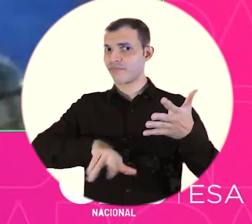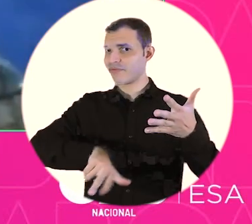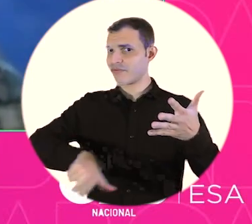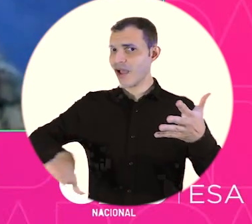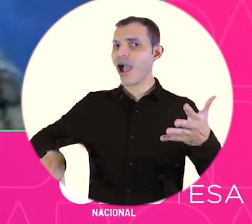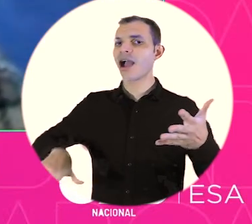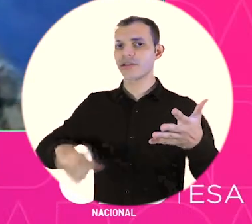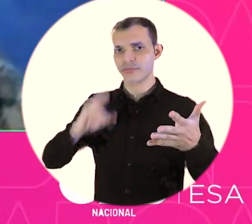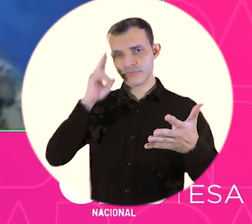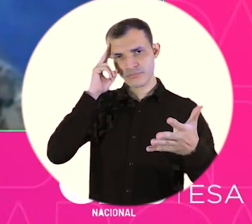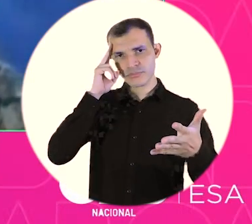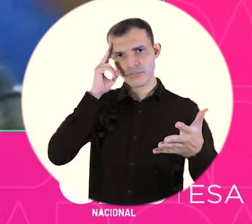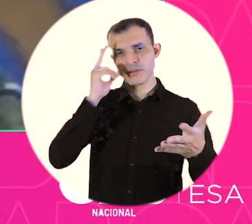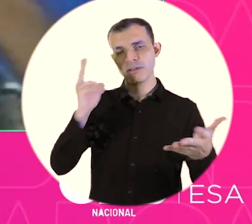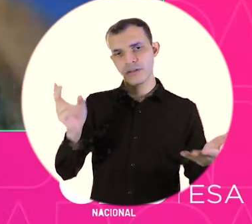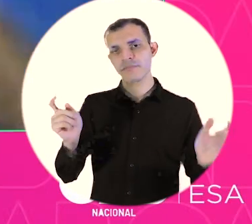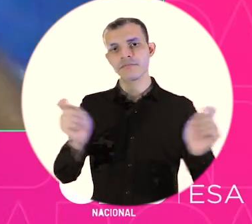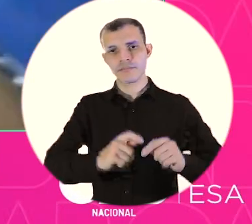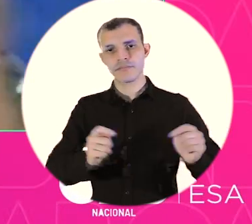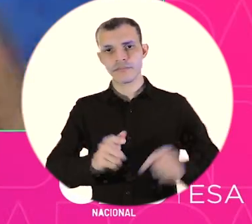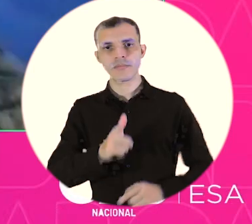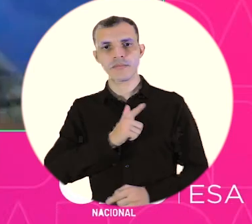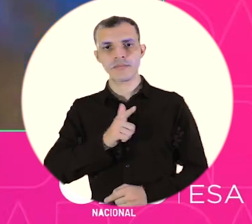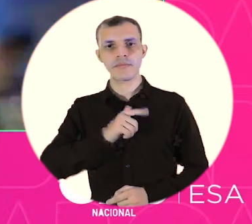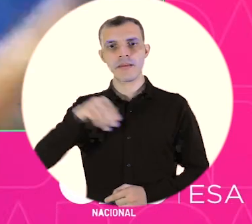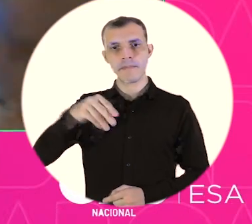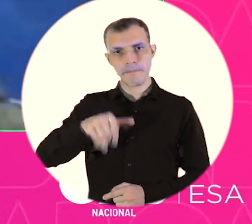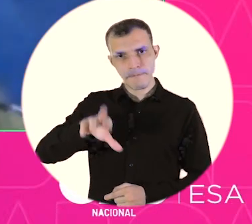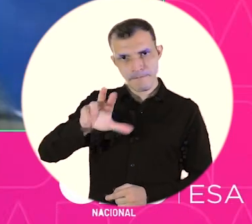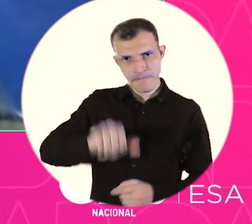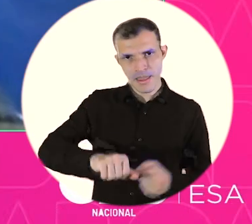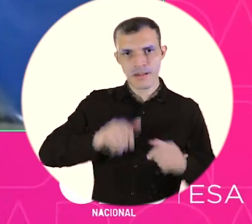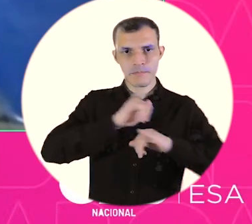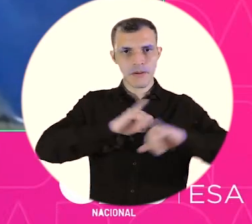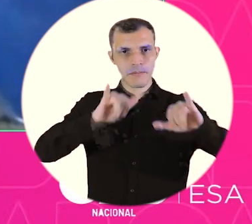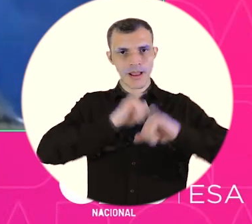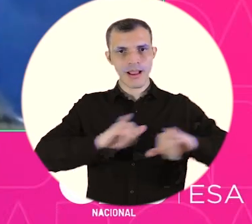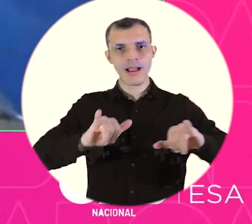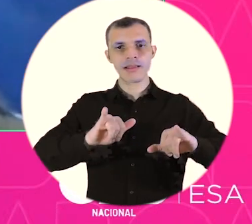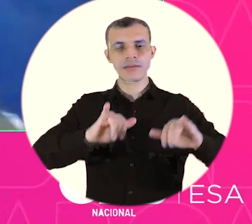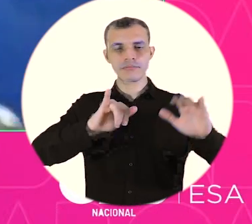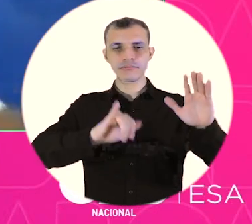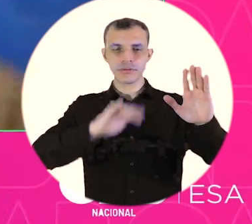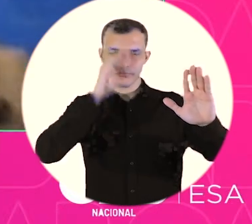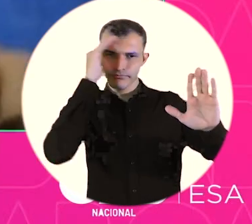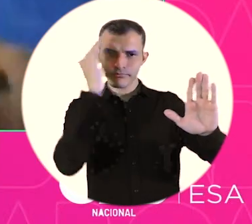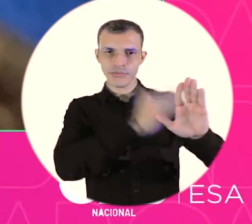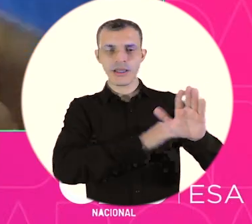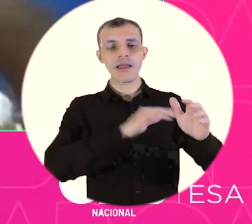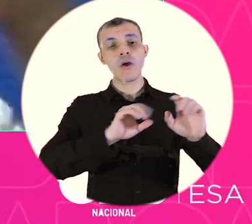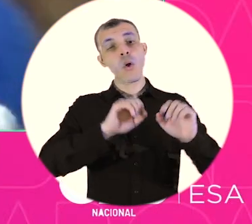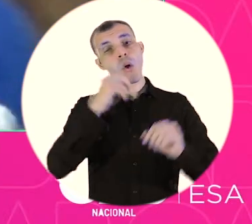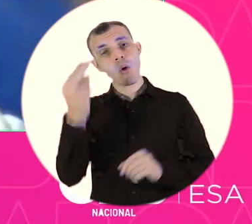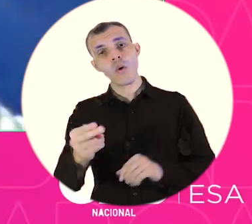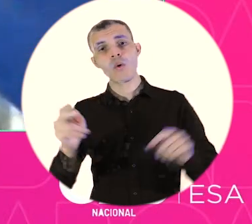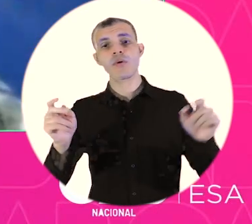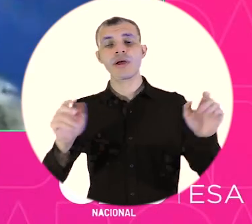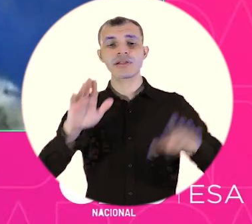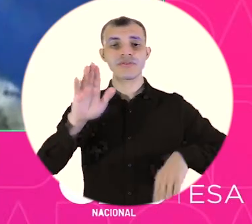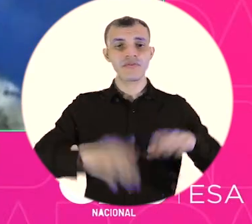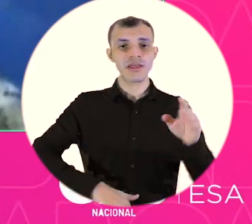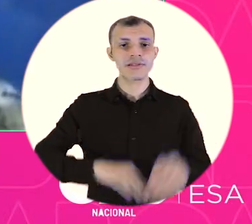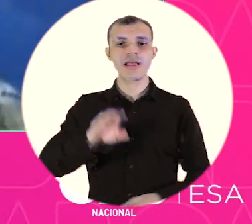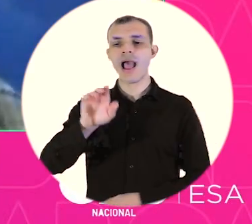de gradações de consequências, que eu posso ter a mera propaganda irregular, mas eu também posso ter a prática